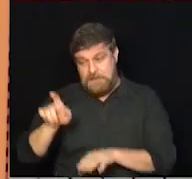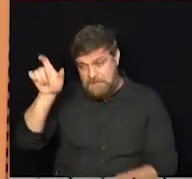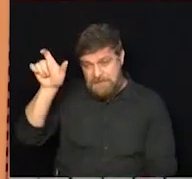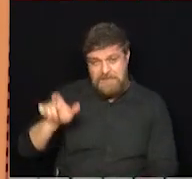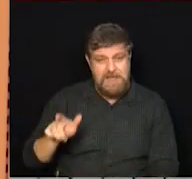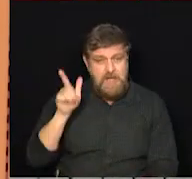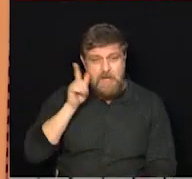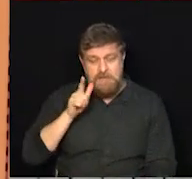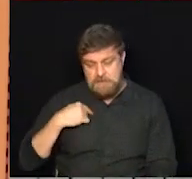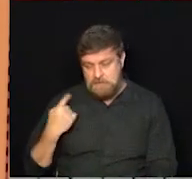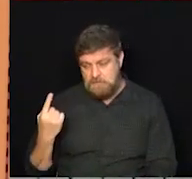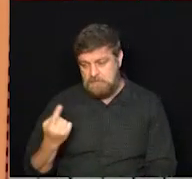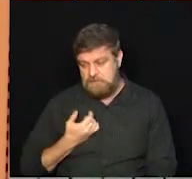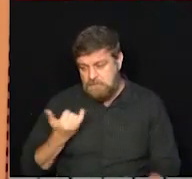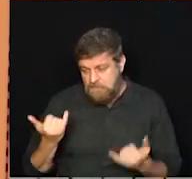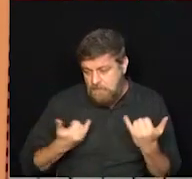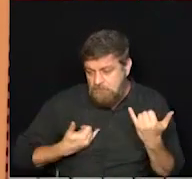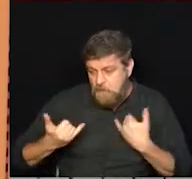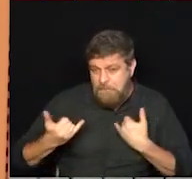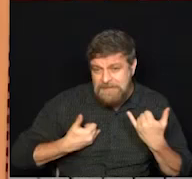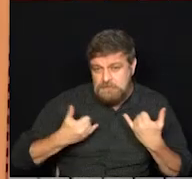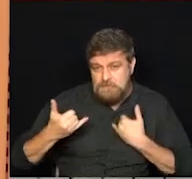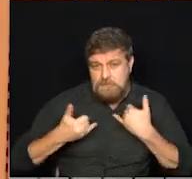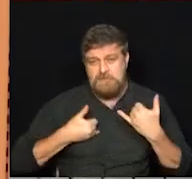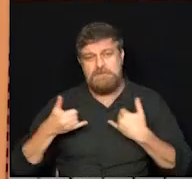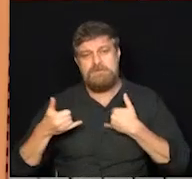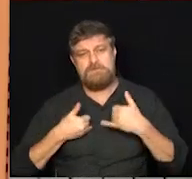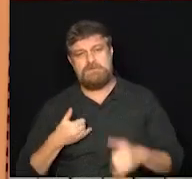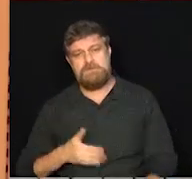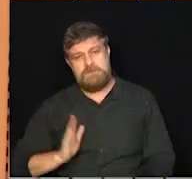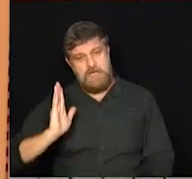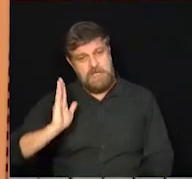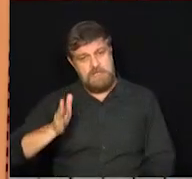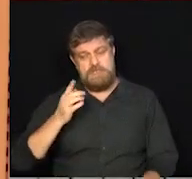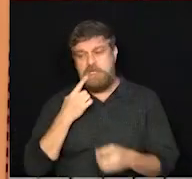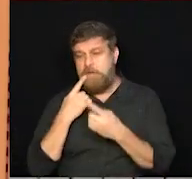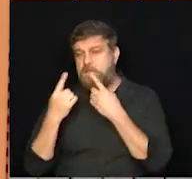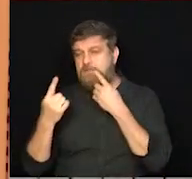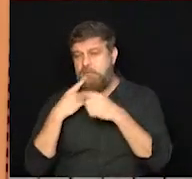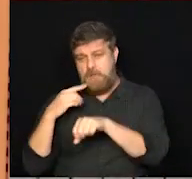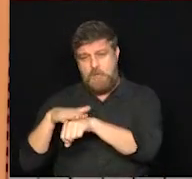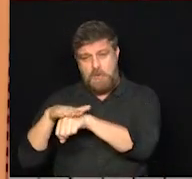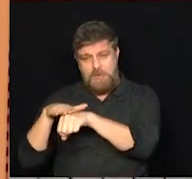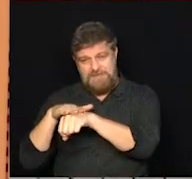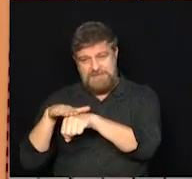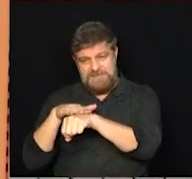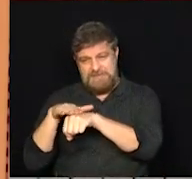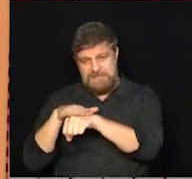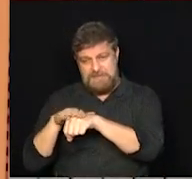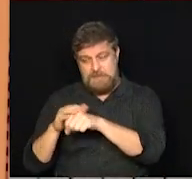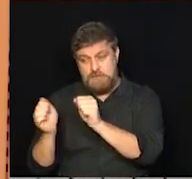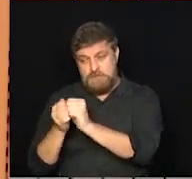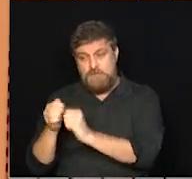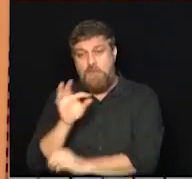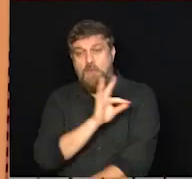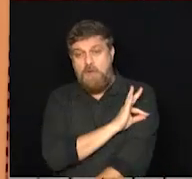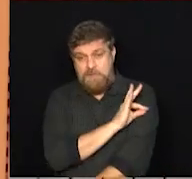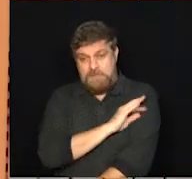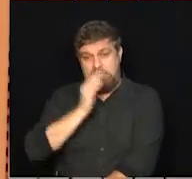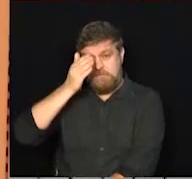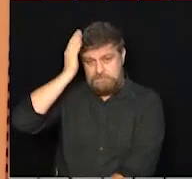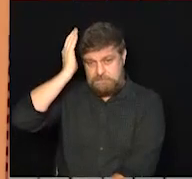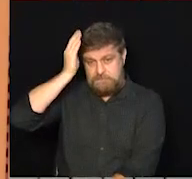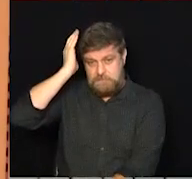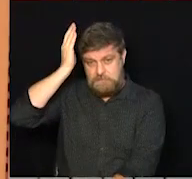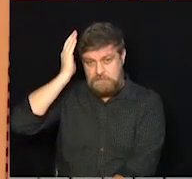nos trazer as informações já dialogadas com a Prefeitura Municipal de